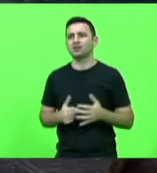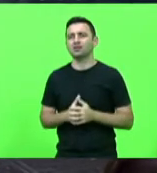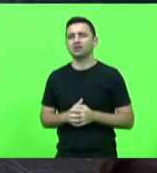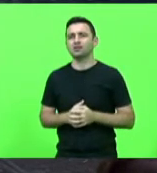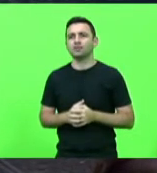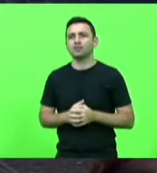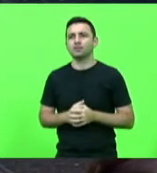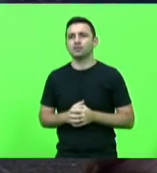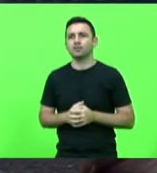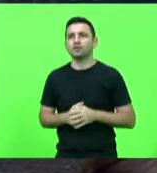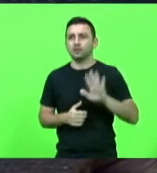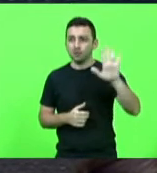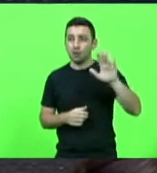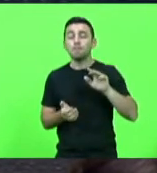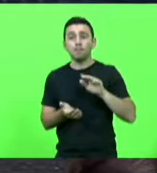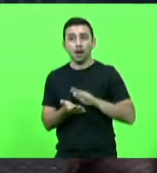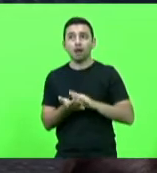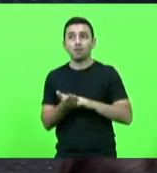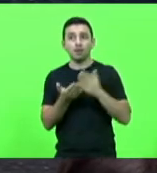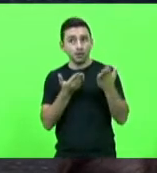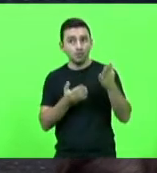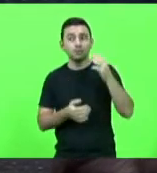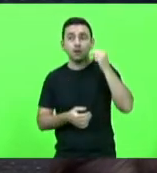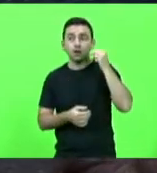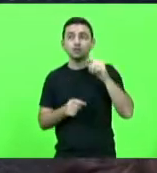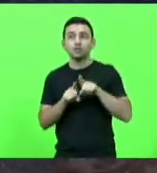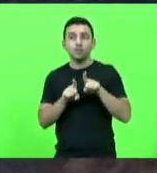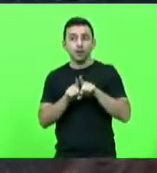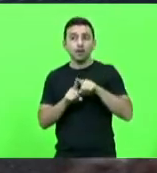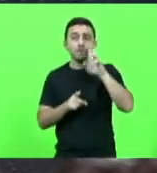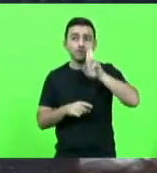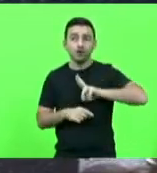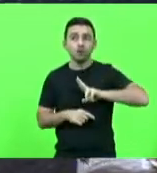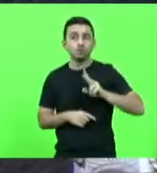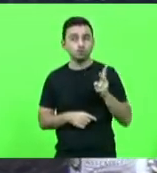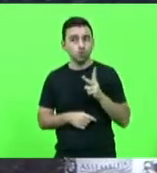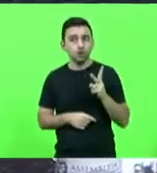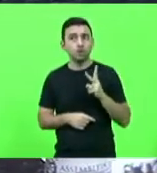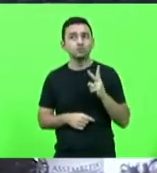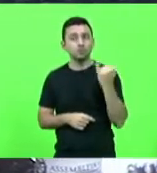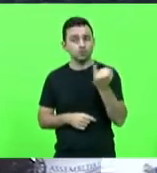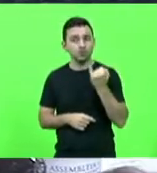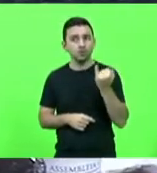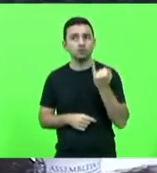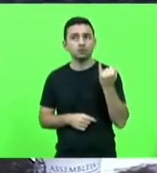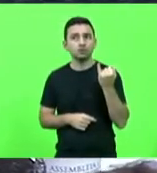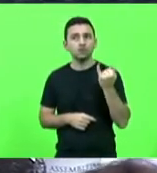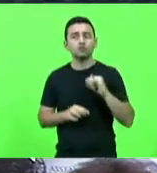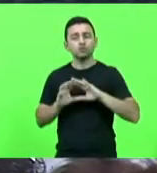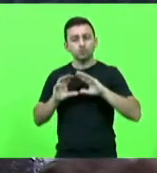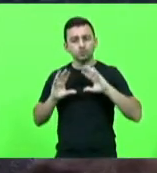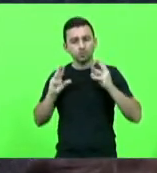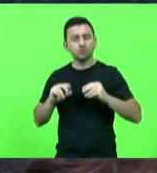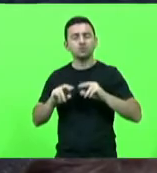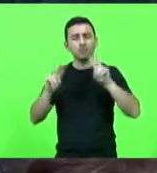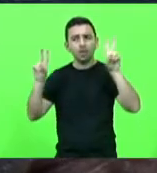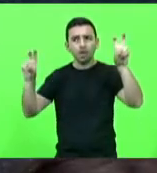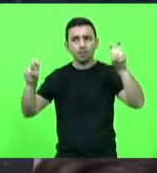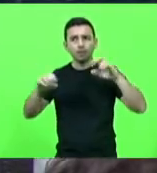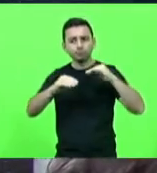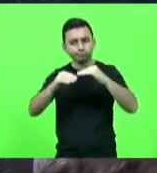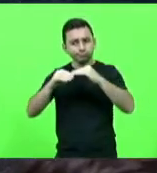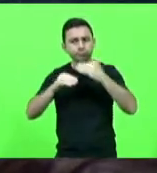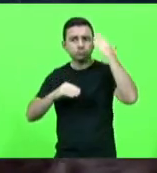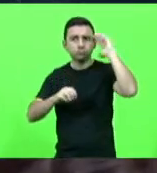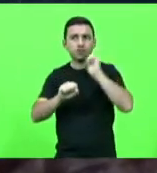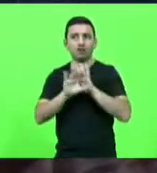deputado Márcio, deputado Ivan, pela sensibilidade, porque esse tema que foi levantado por eles, eu acho que todos nós, é unânime o entendimento que todos